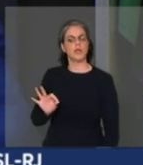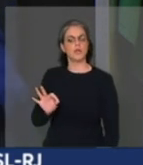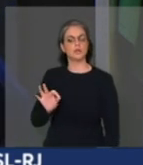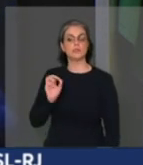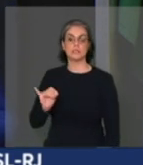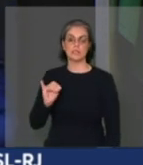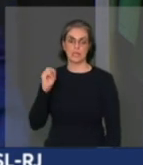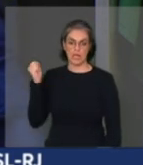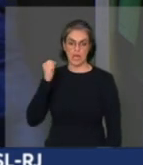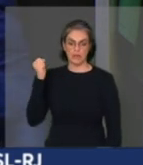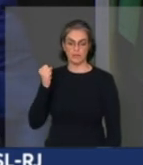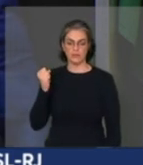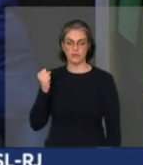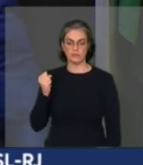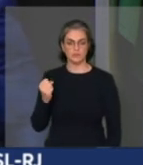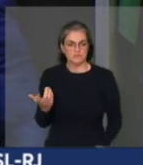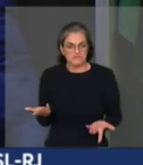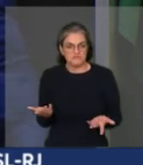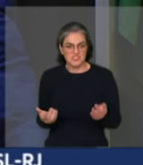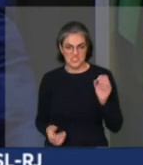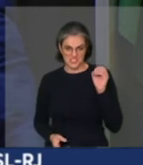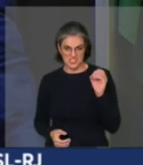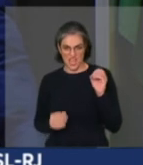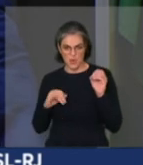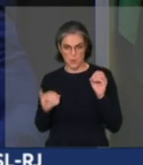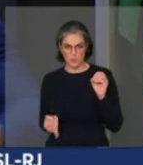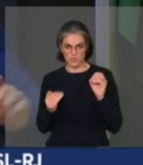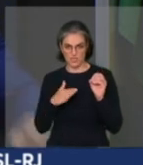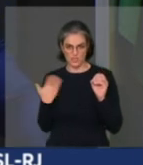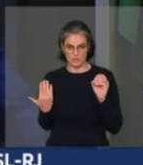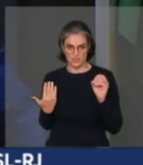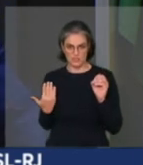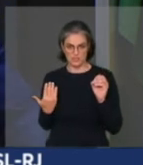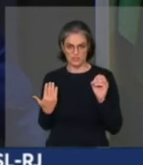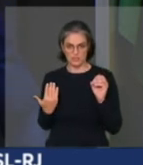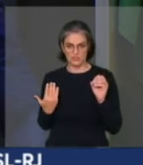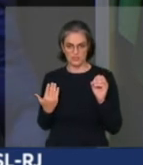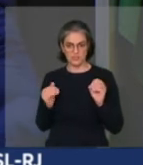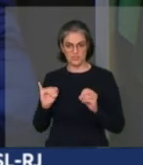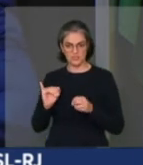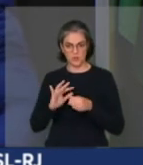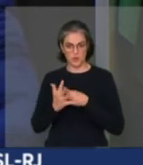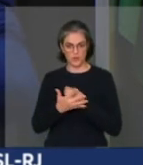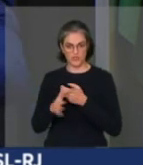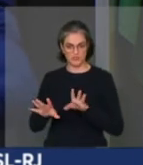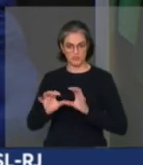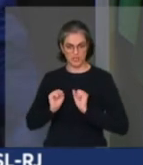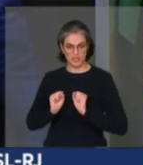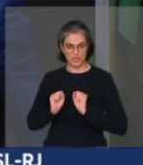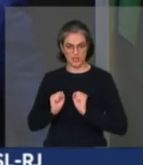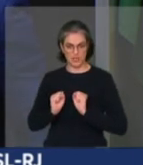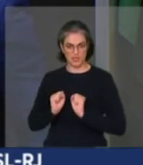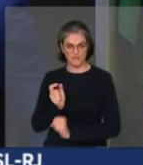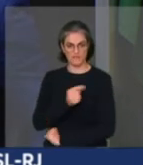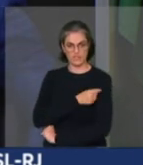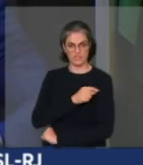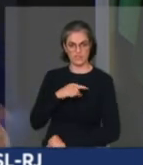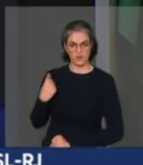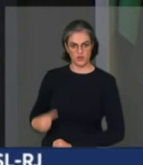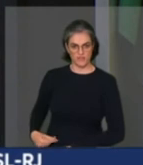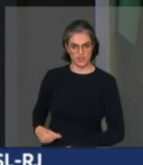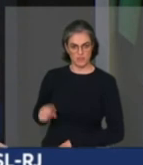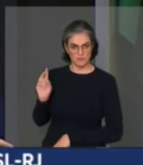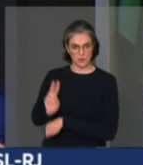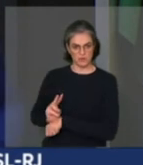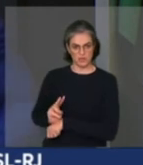casos graves ou seja zero chances de vir a óbito alguém que estivesse com o convite e vacinado com a Corona